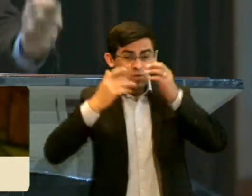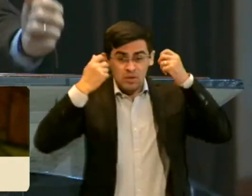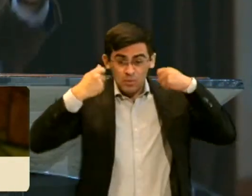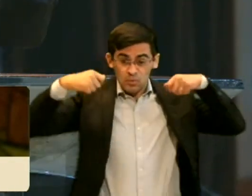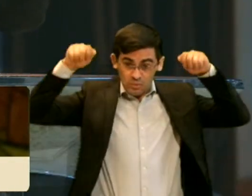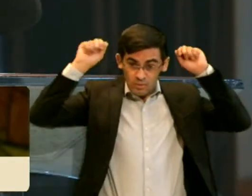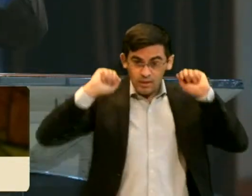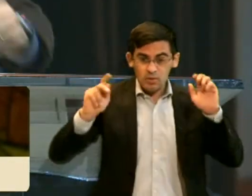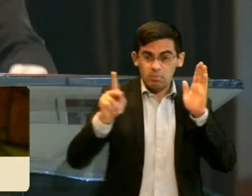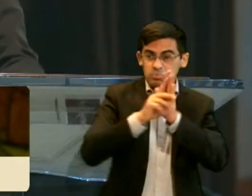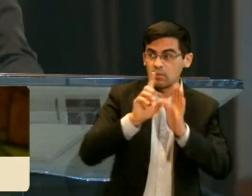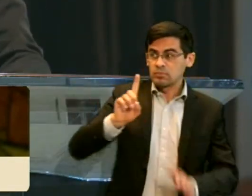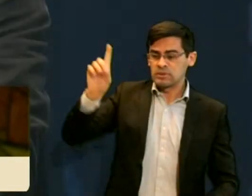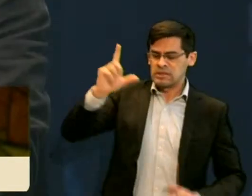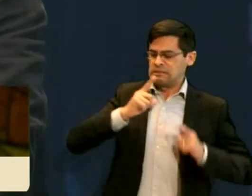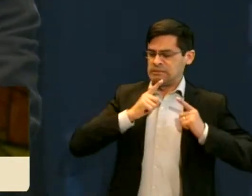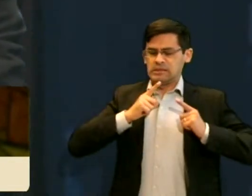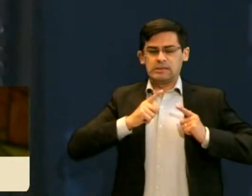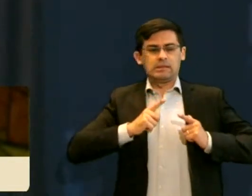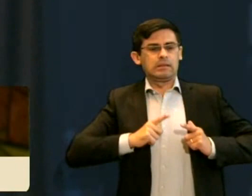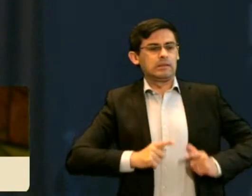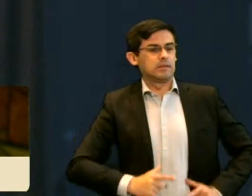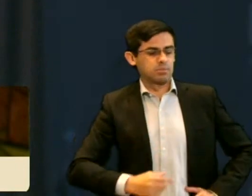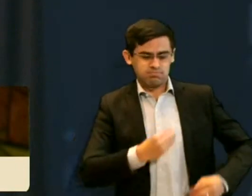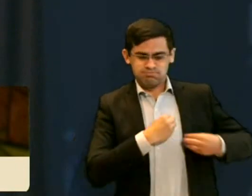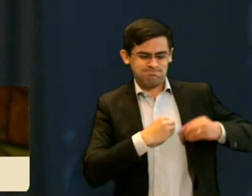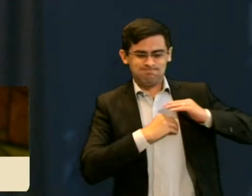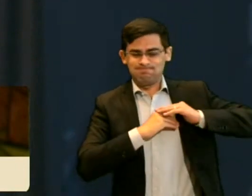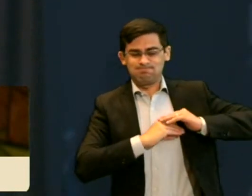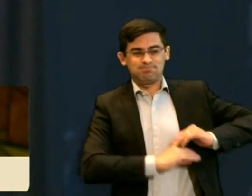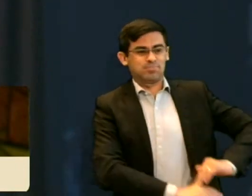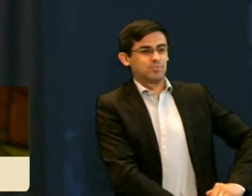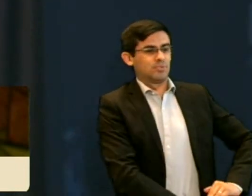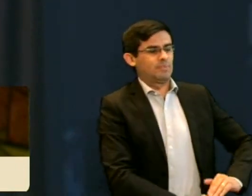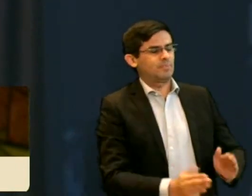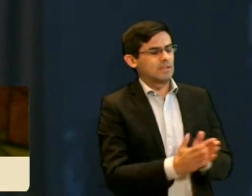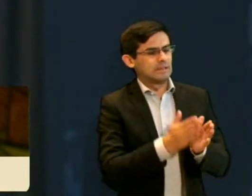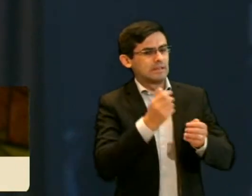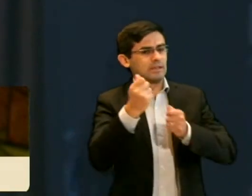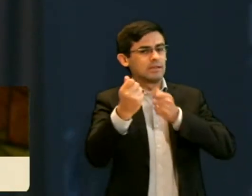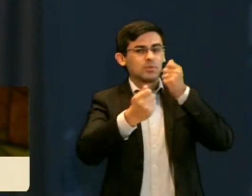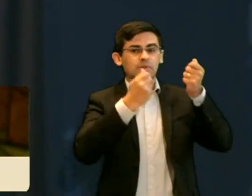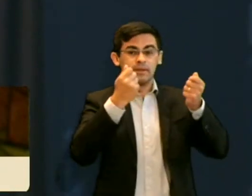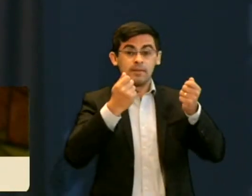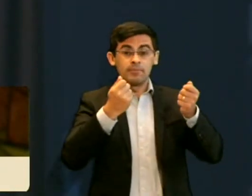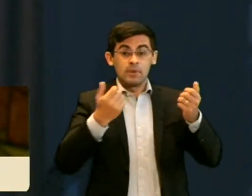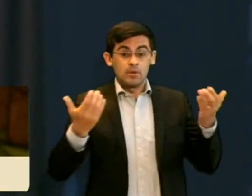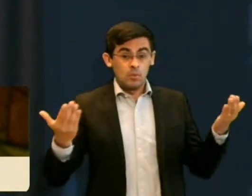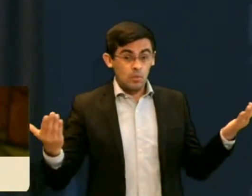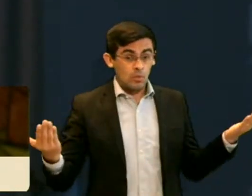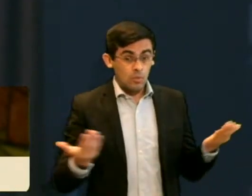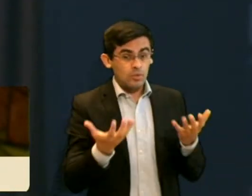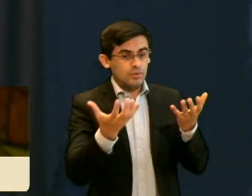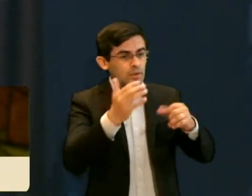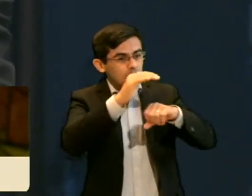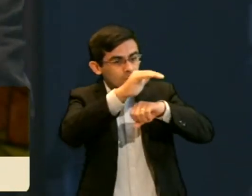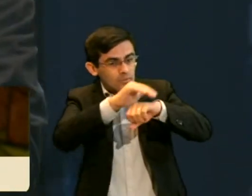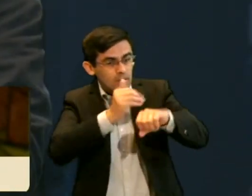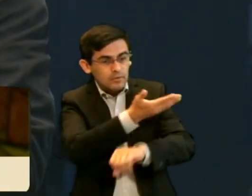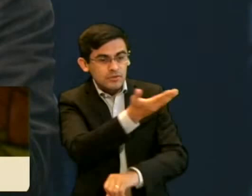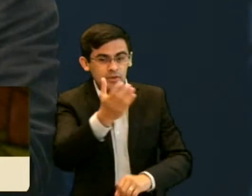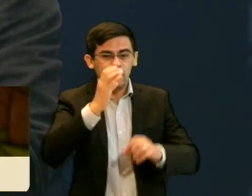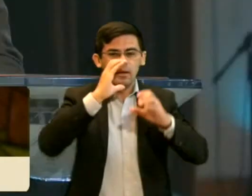de Deus que tira o pecado do mundo. Aleluia! Hoje eu queria te convidar a cantar de